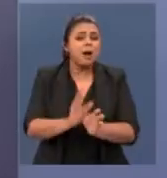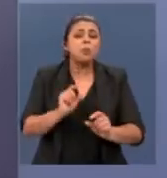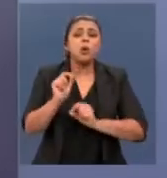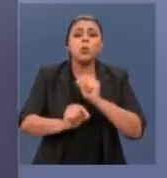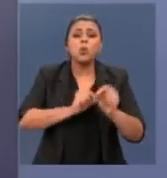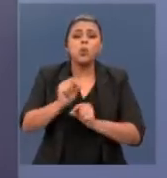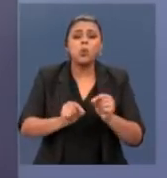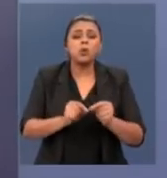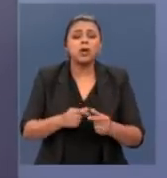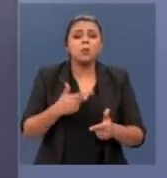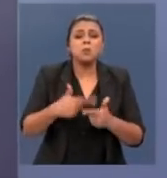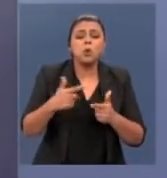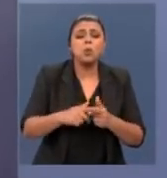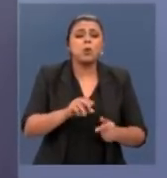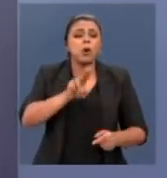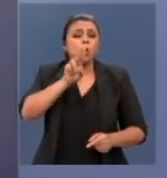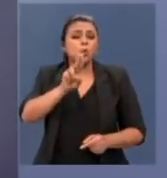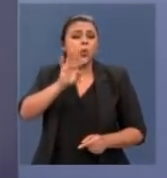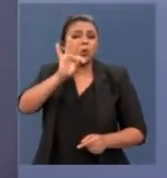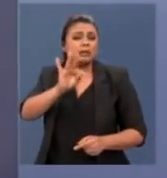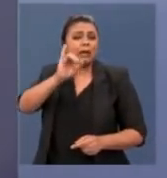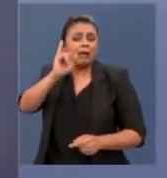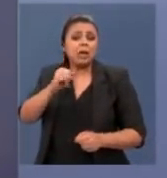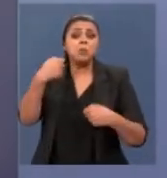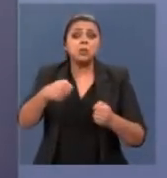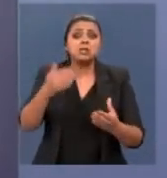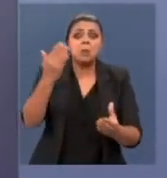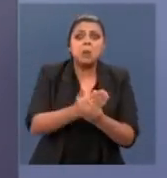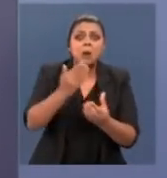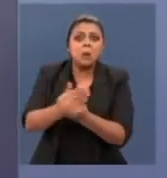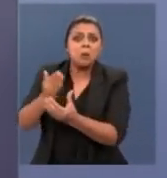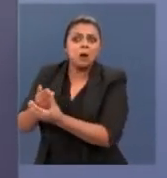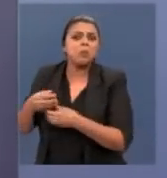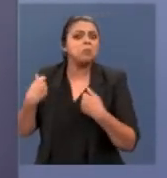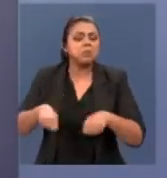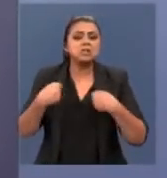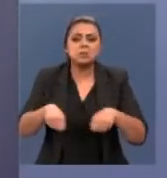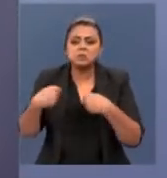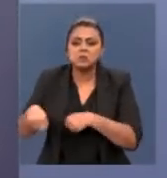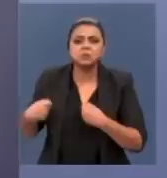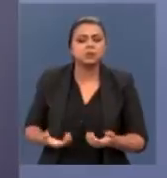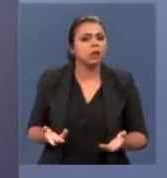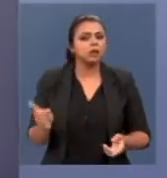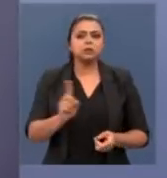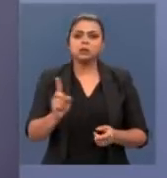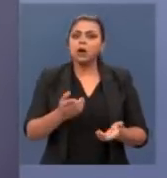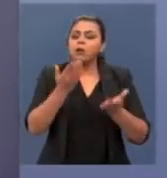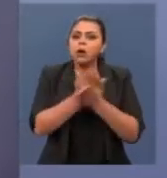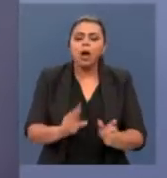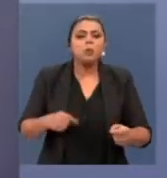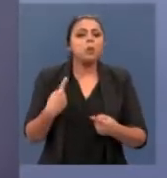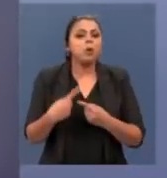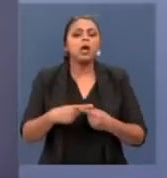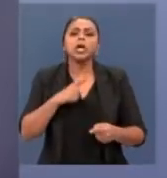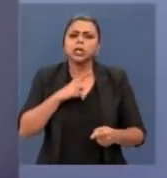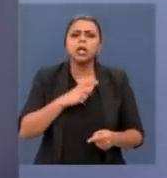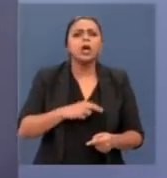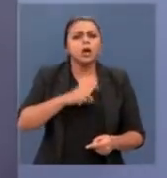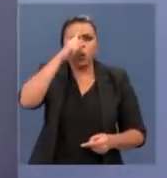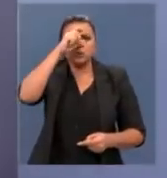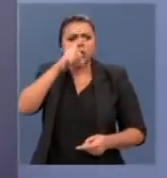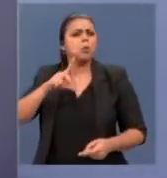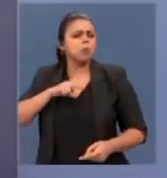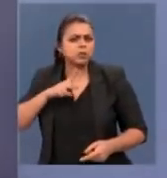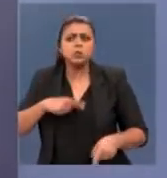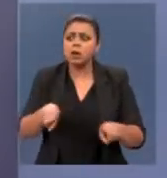de uti é só contratualizar mais uti nos hospitais filantrópicos e privados estão aí então nós vamos fazer